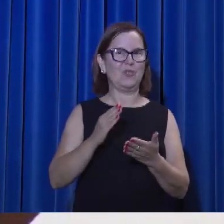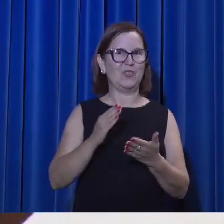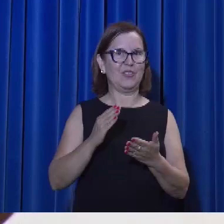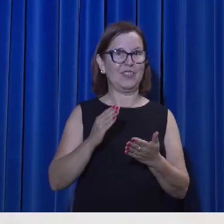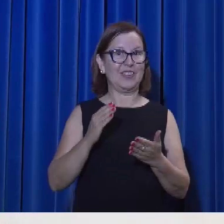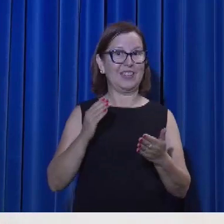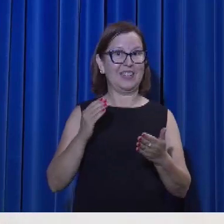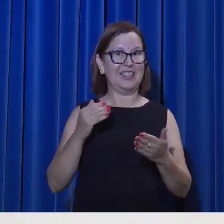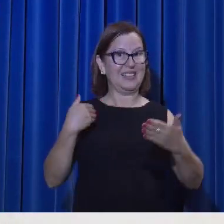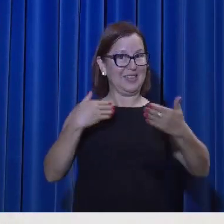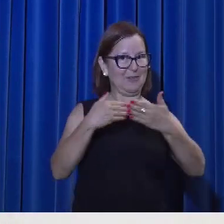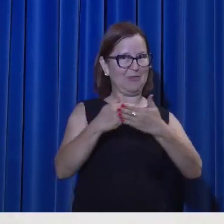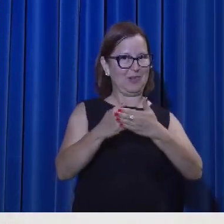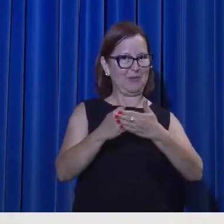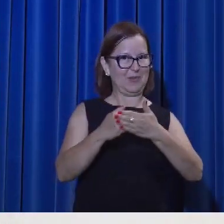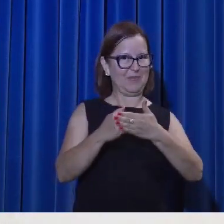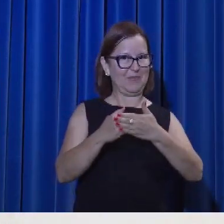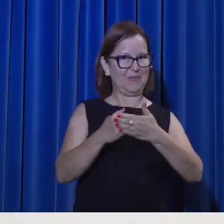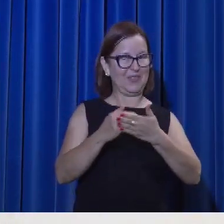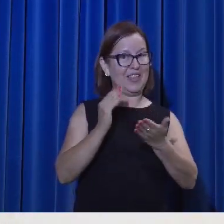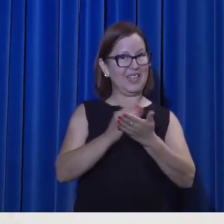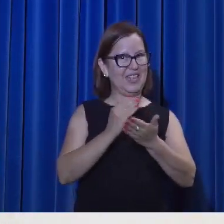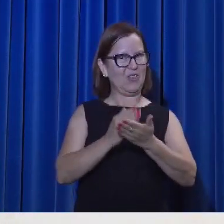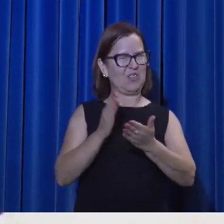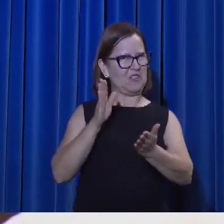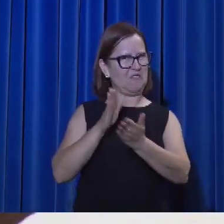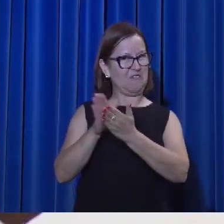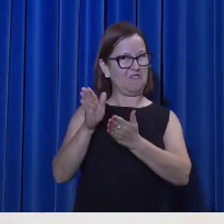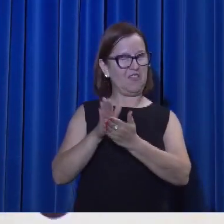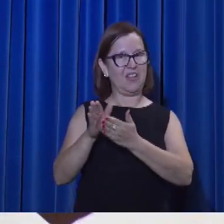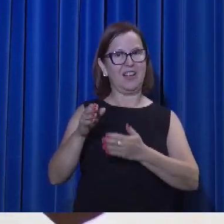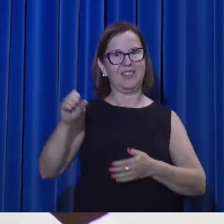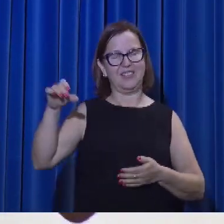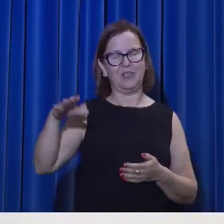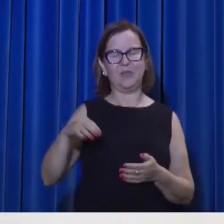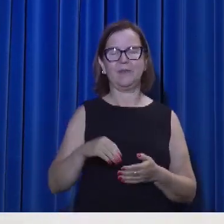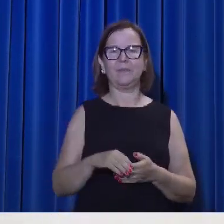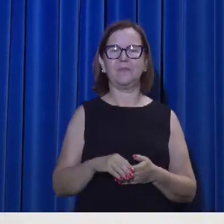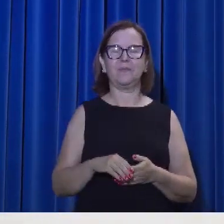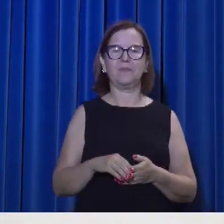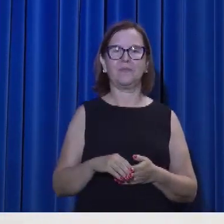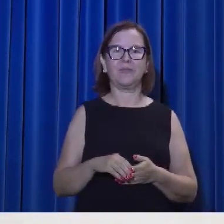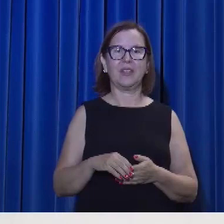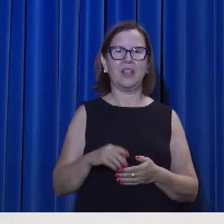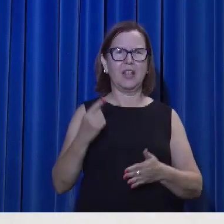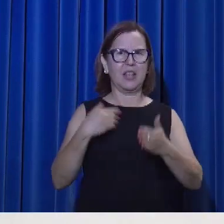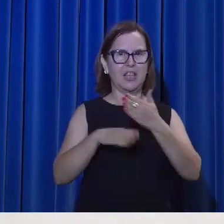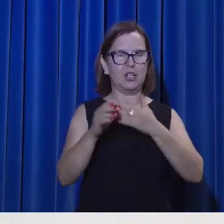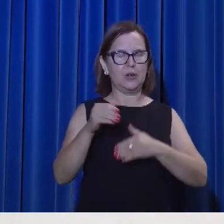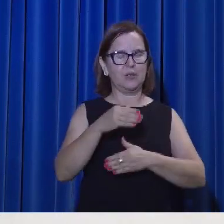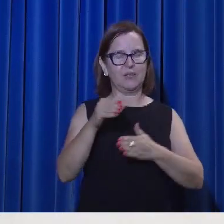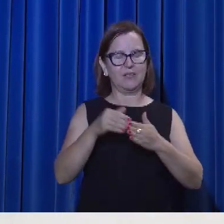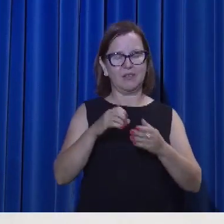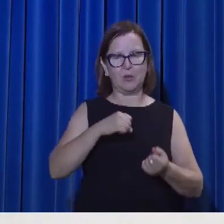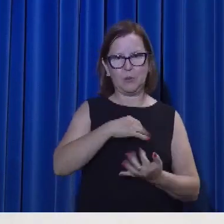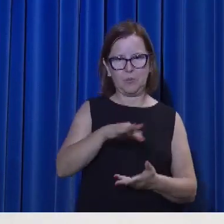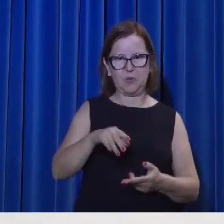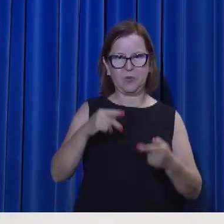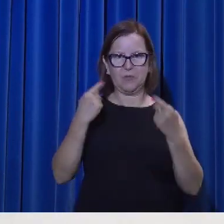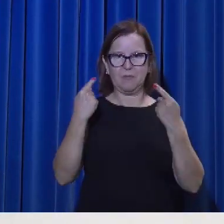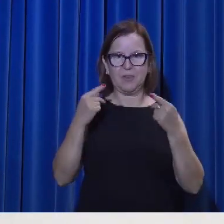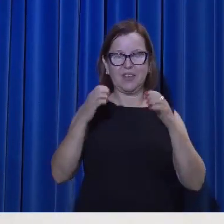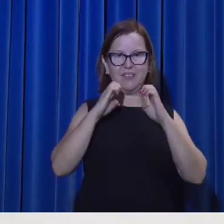Ide por todo mundo e pregai o evangelho a toda criatura. Quem crer será salvo. Quem não crer está condenado. A luz